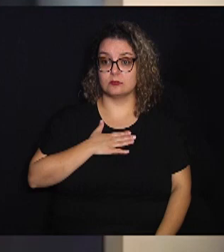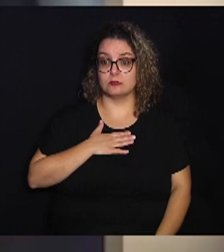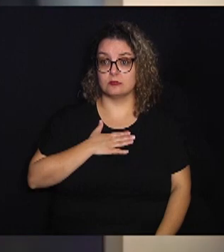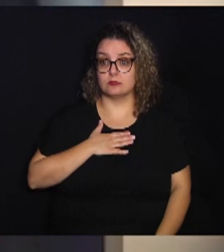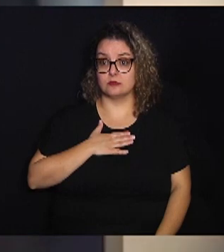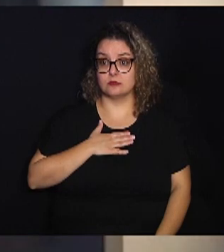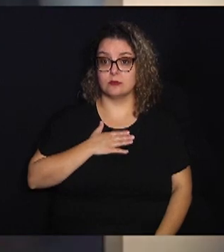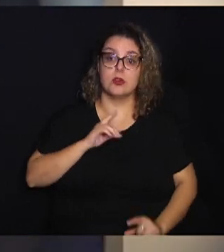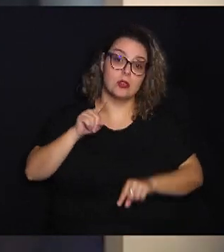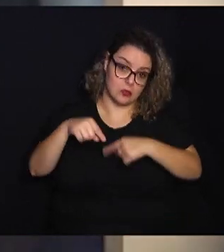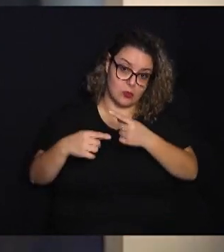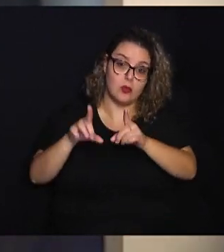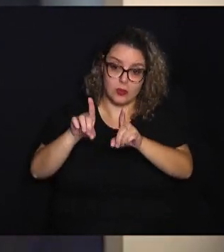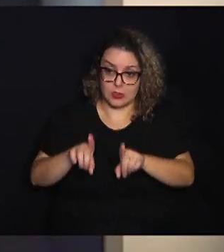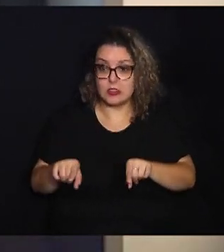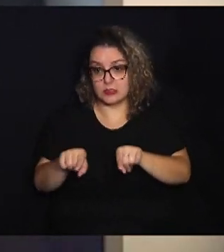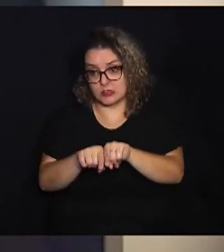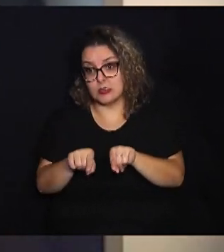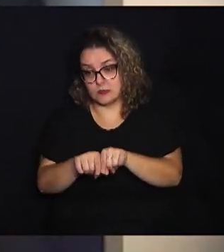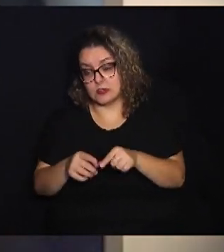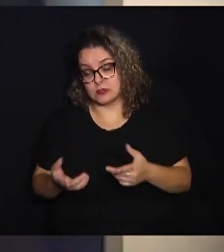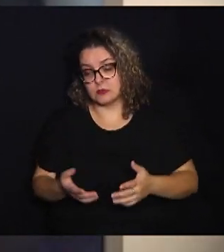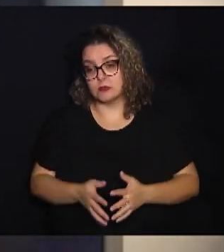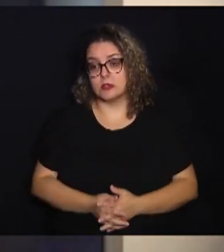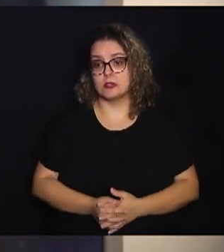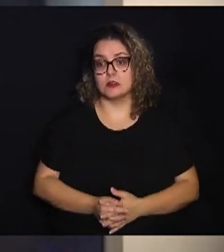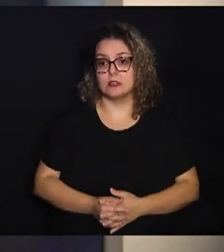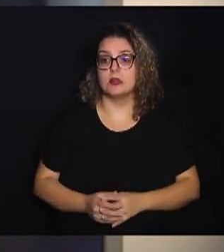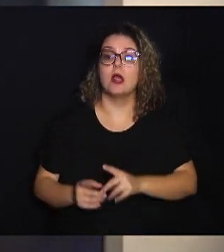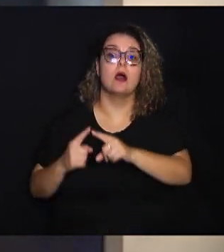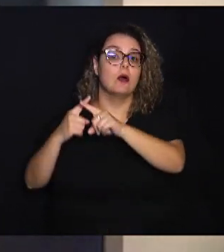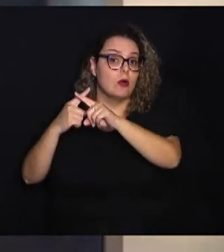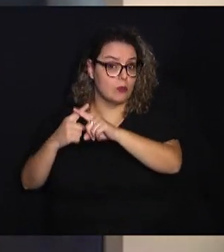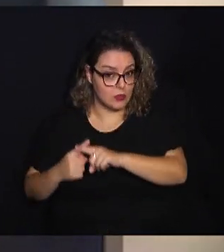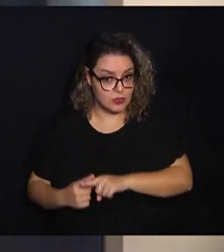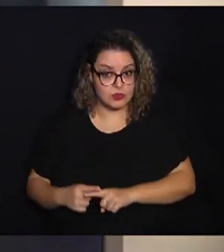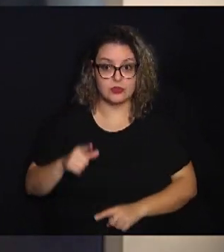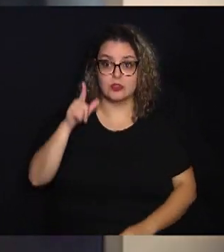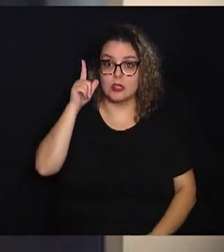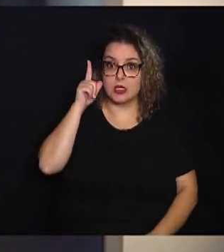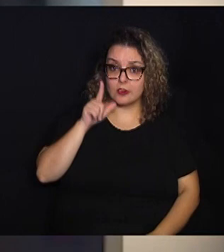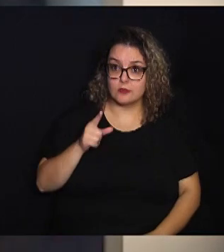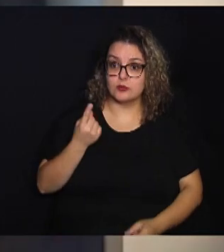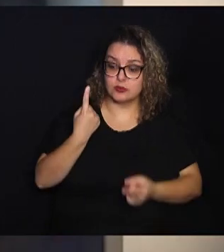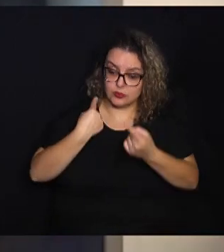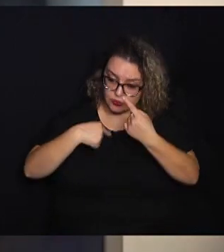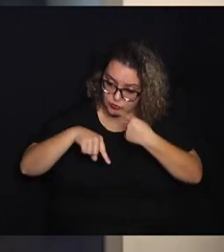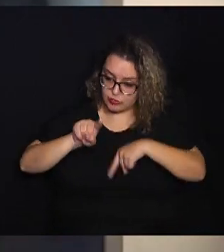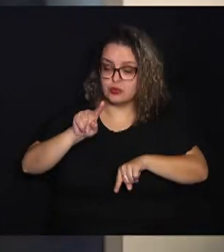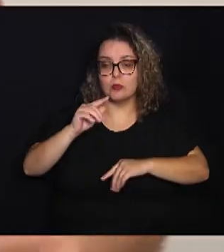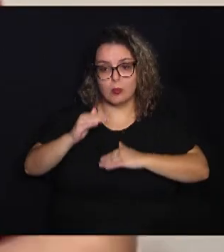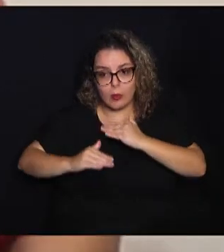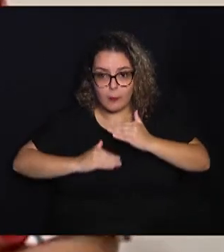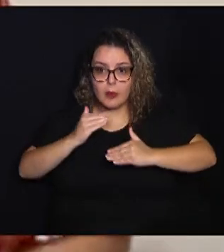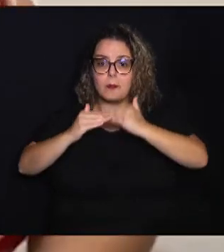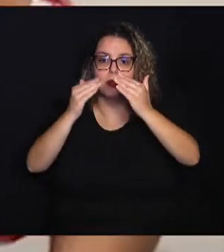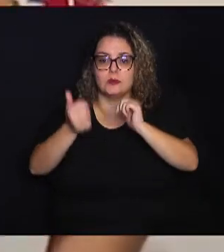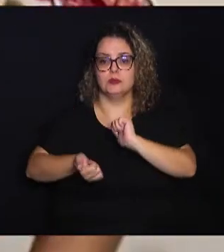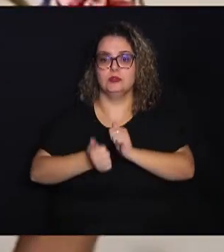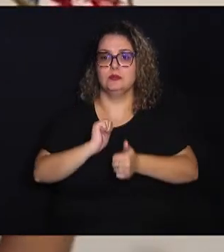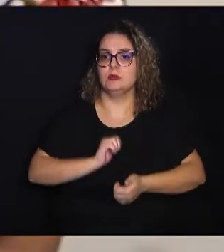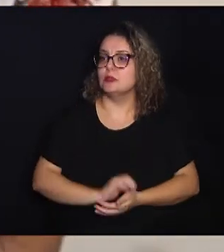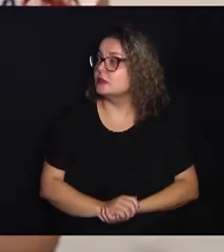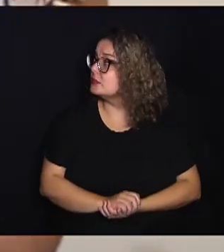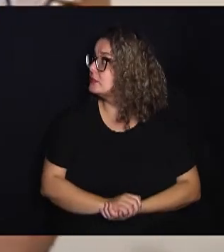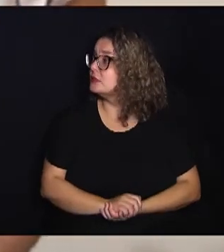e com outras deficiências também a competir, a conseguir evoluir no esporte. O skate ele